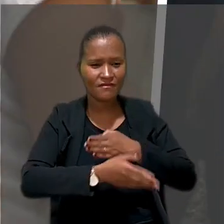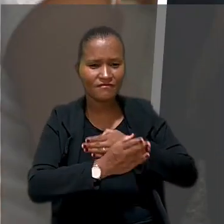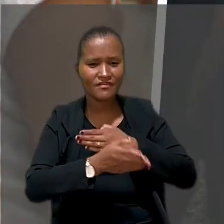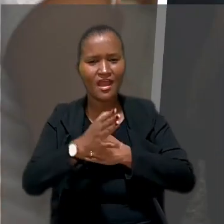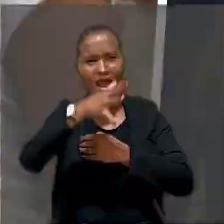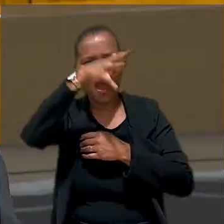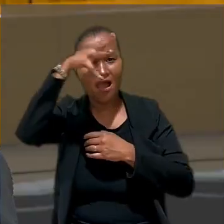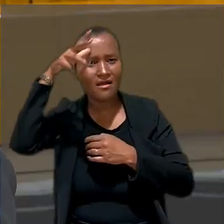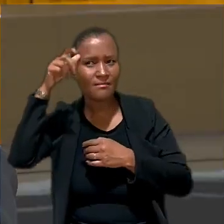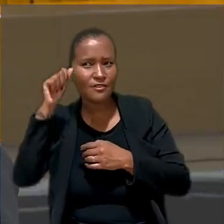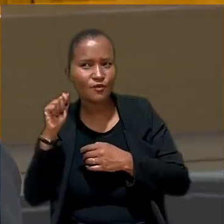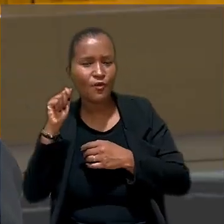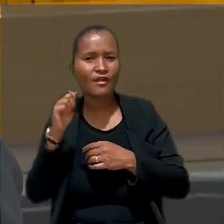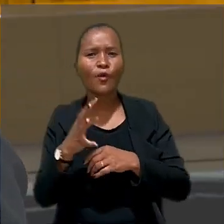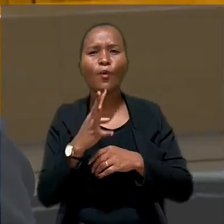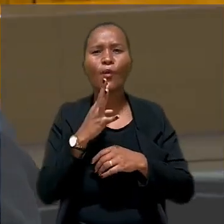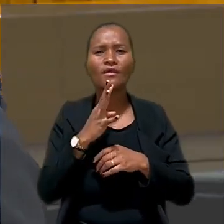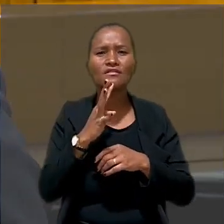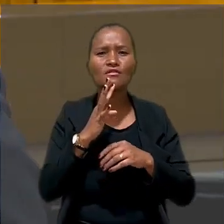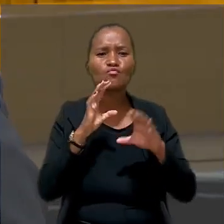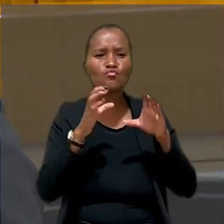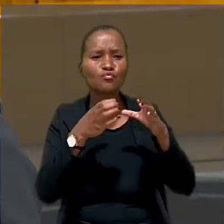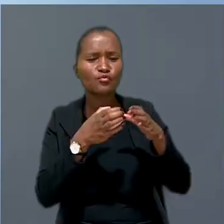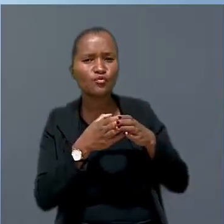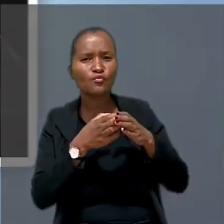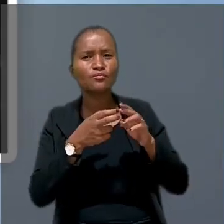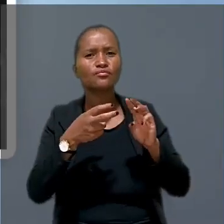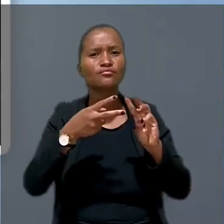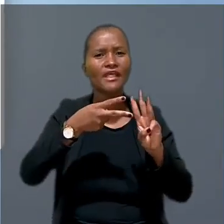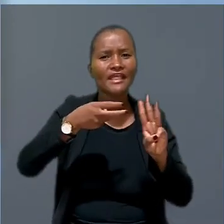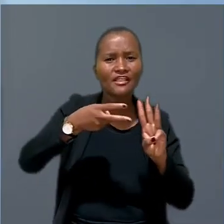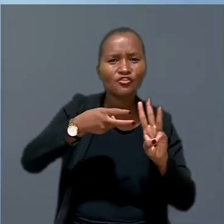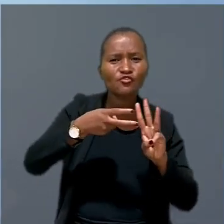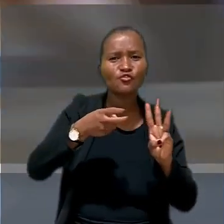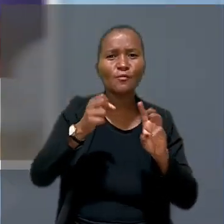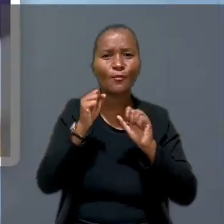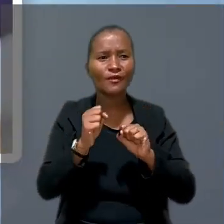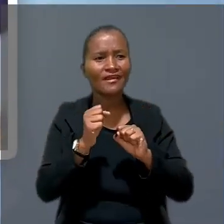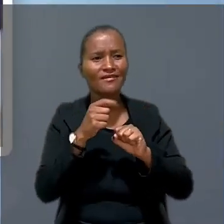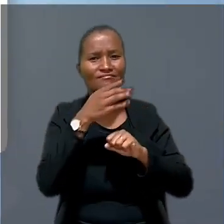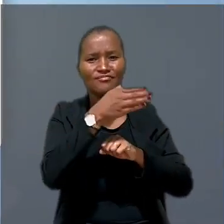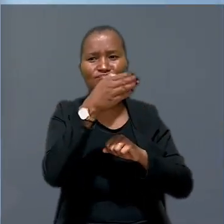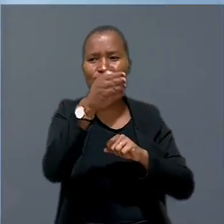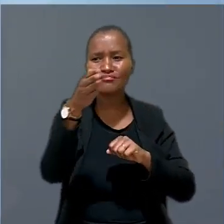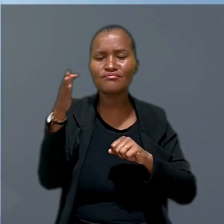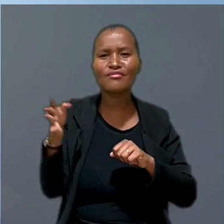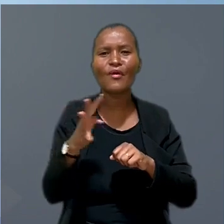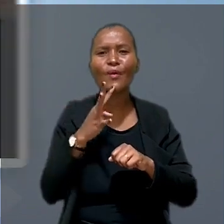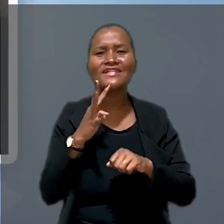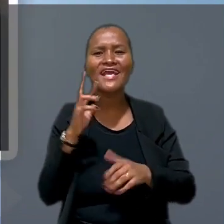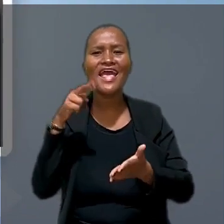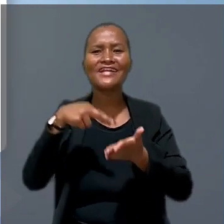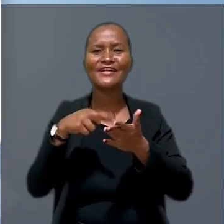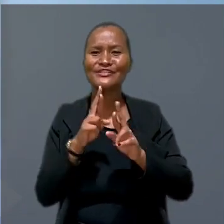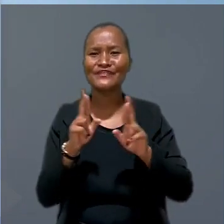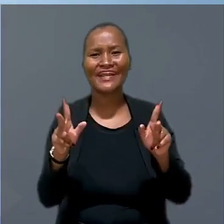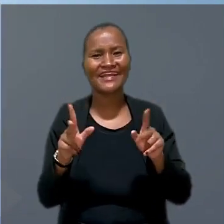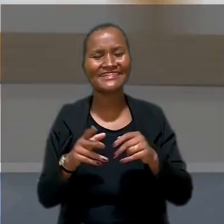E viagens amazônicas, conhecer tribos indígenas, poder sair e conhecer outra realidade, né?